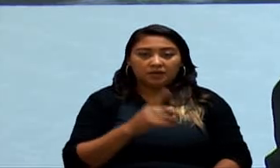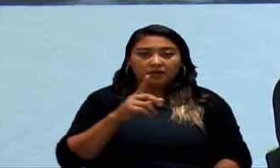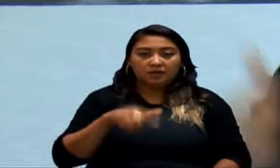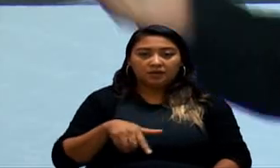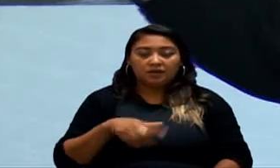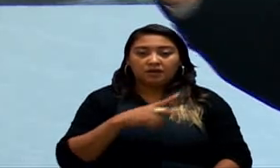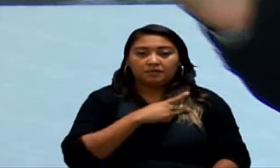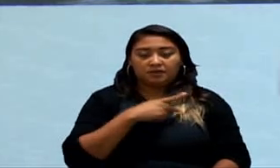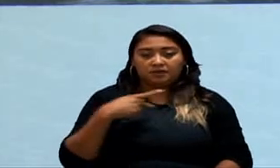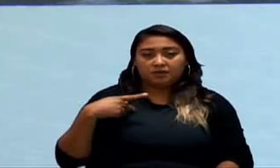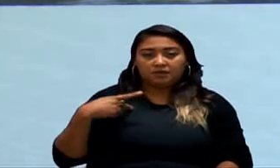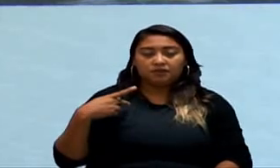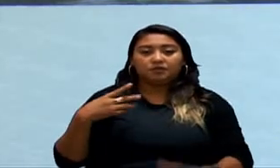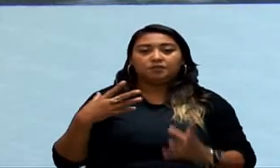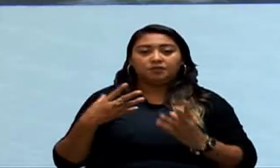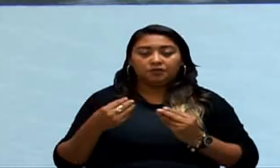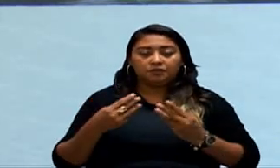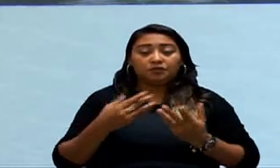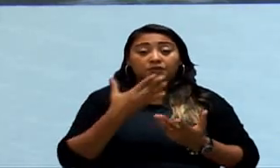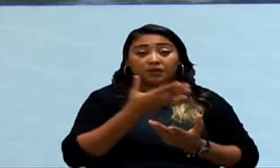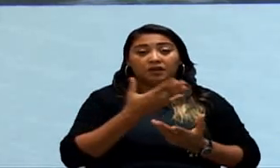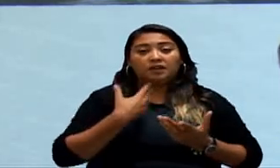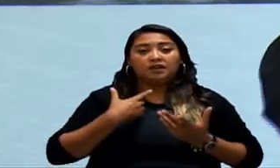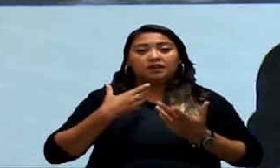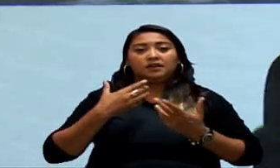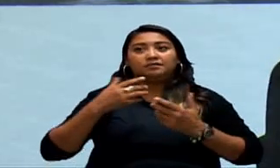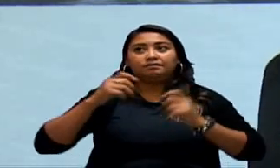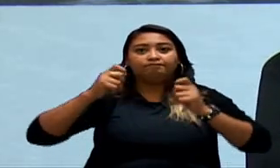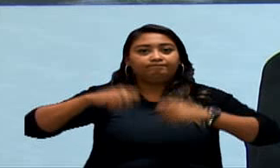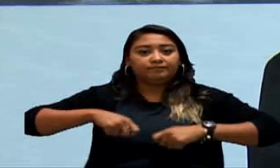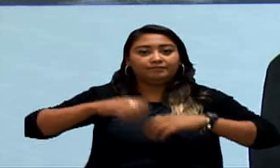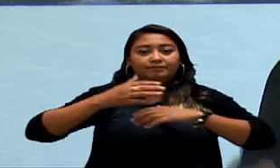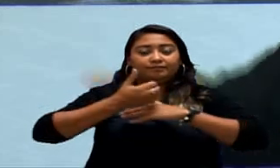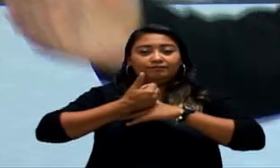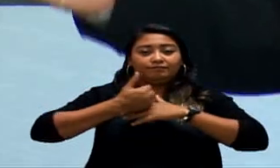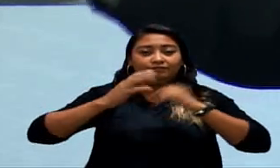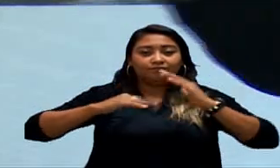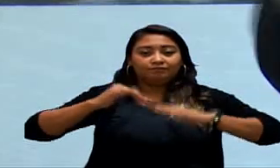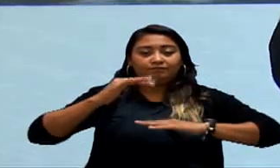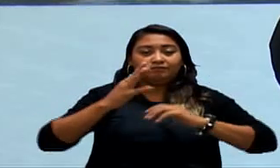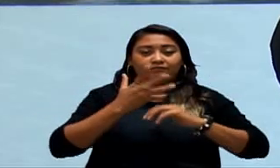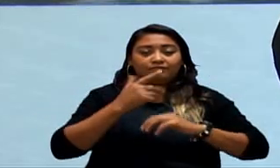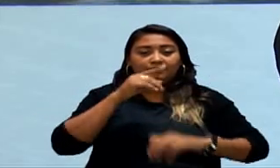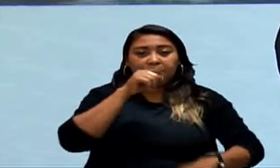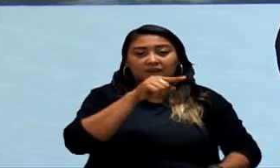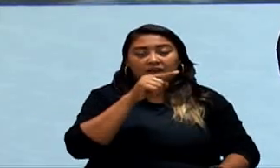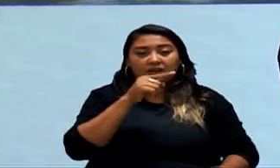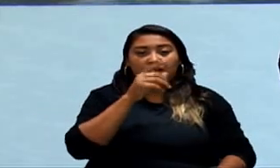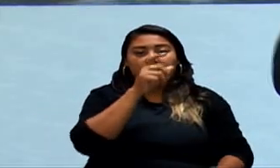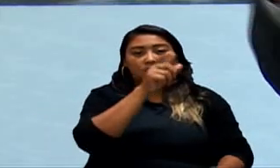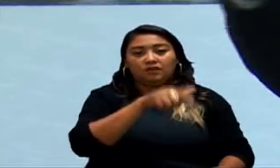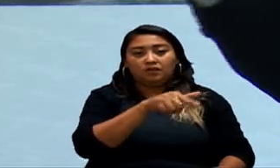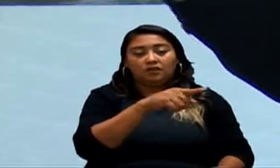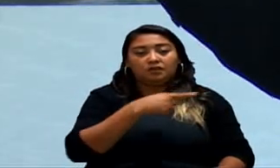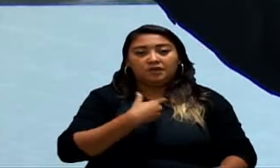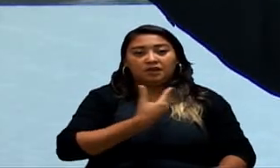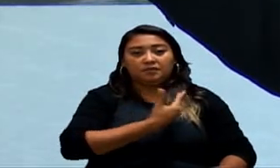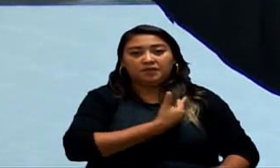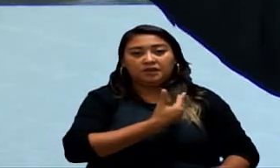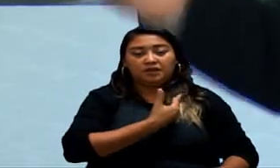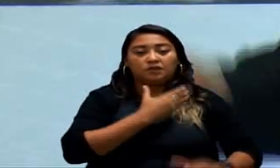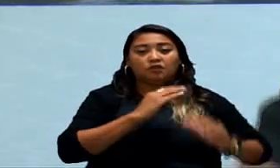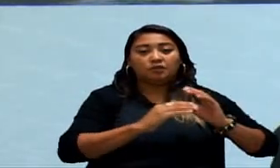senhor presidente, que muito nos honra pela sua capacidade e tudo mais, é o nosso companheiro da área